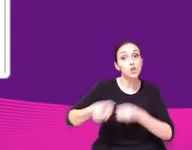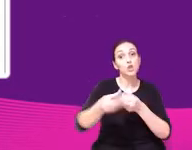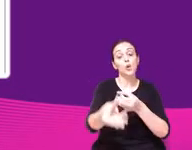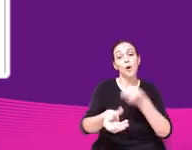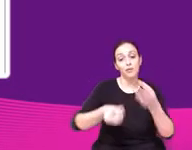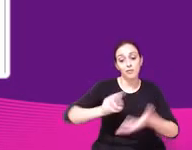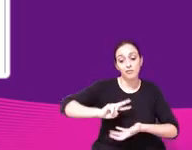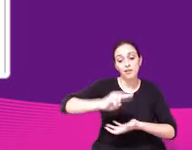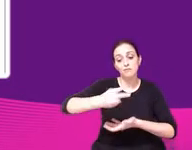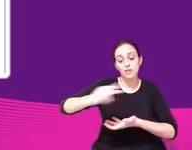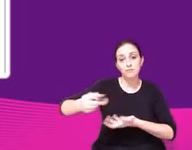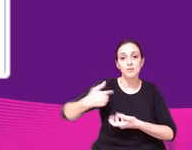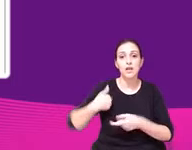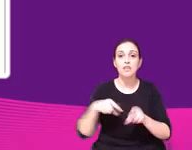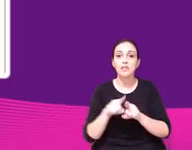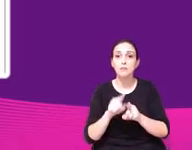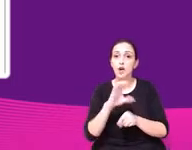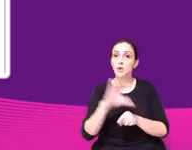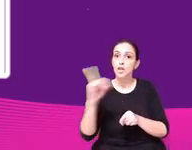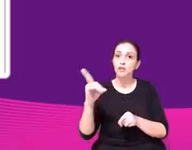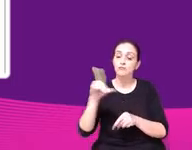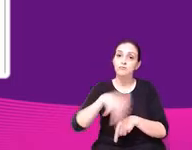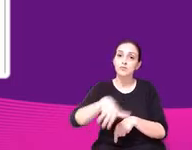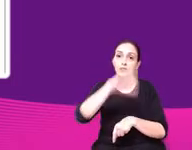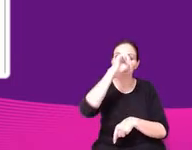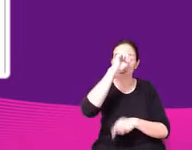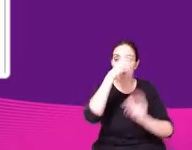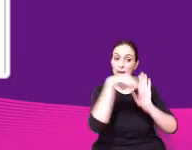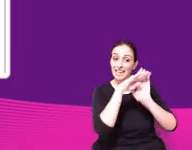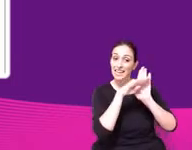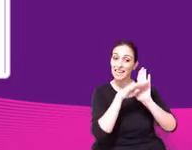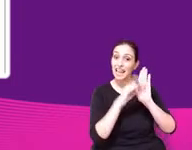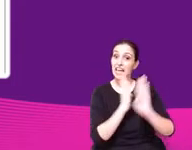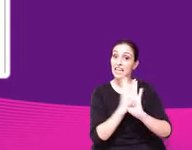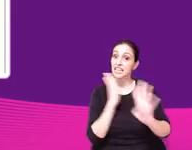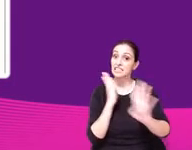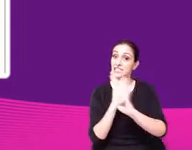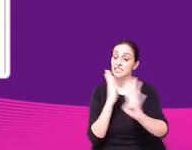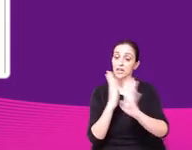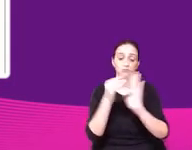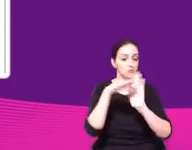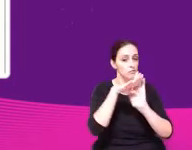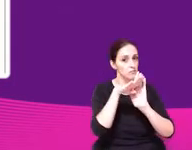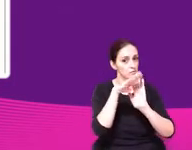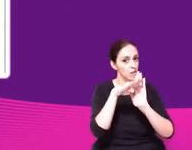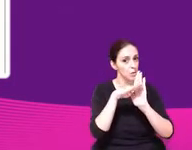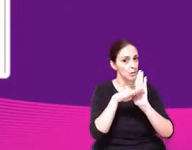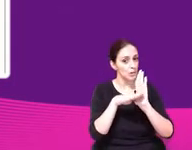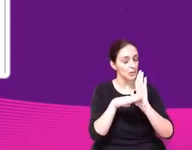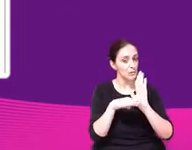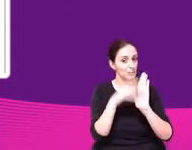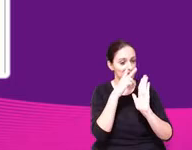utilizar coordenadores hospitalares e formar uma lista de espera regional com transparência na alocação.